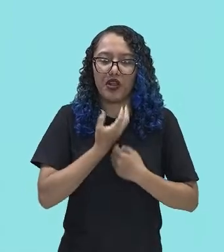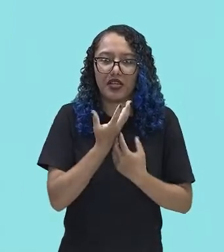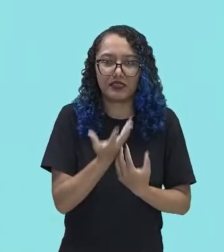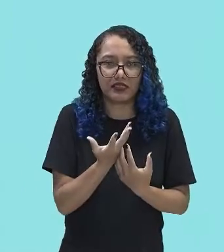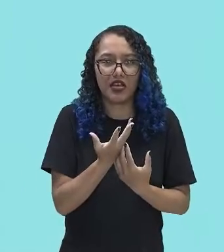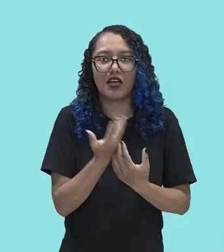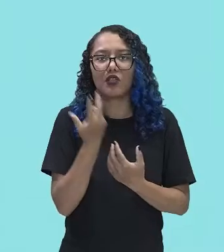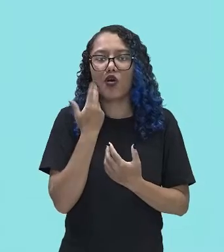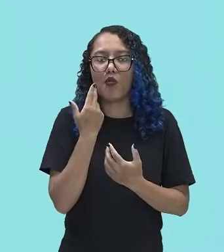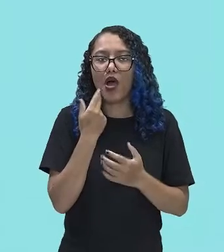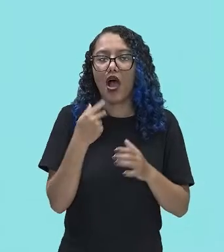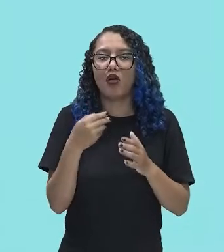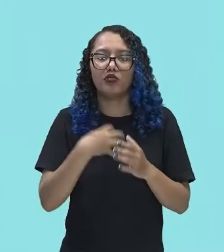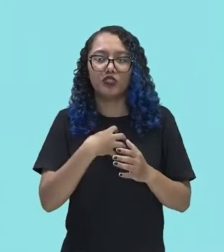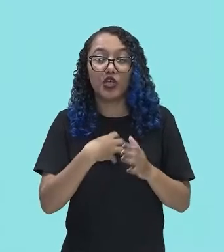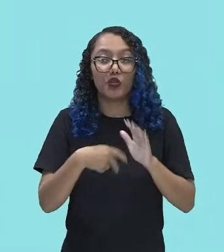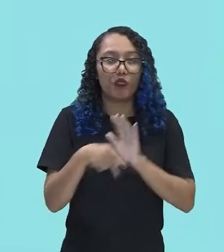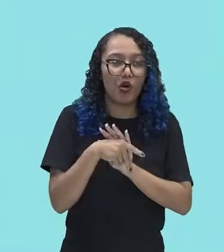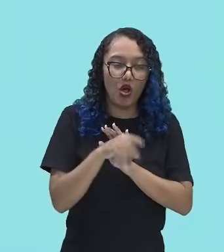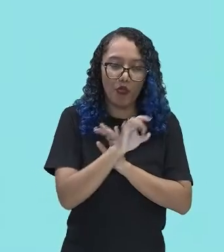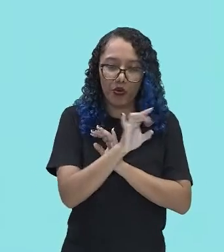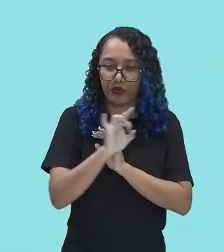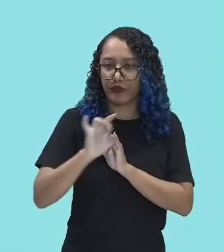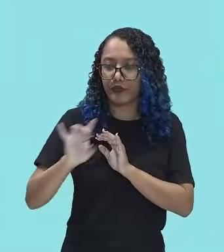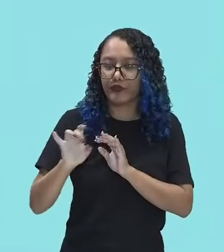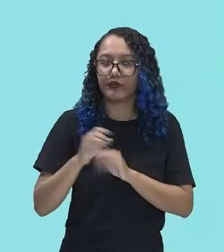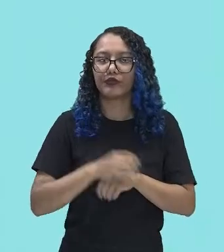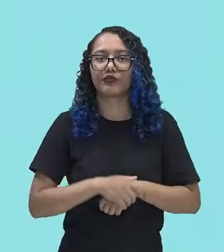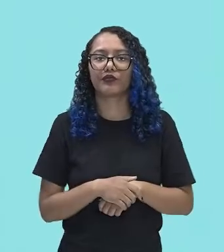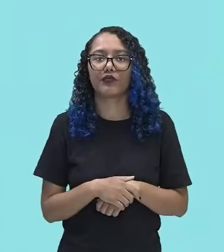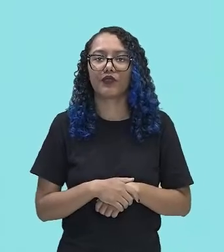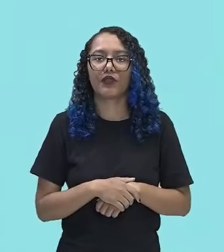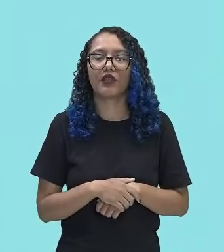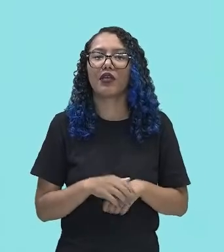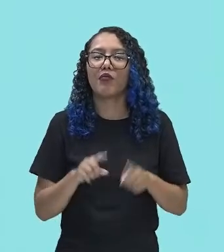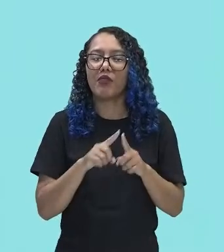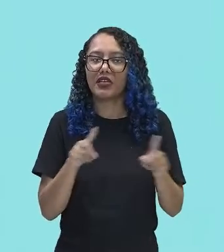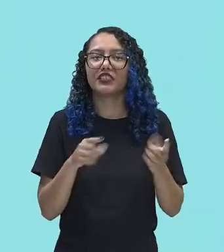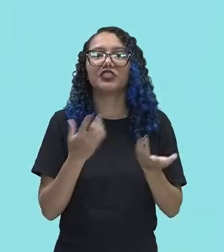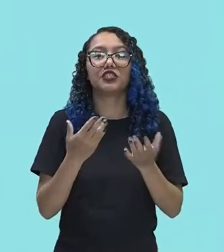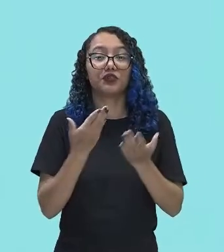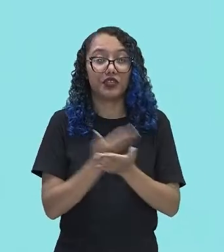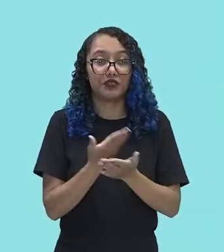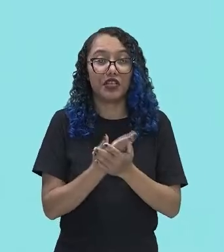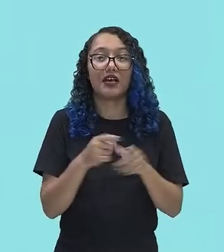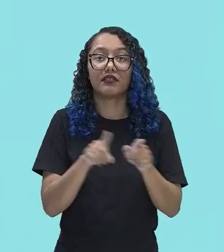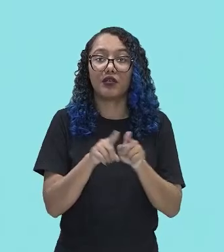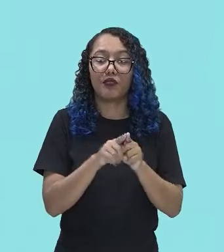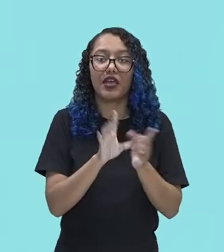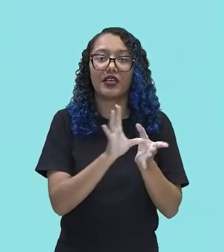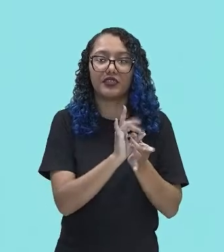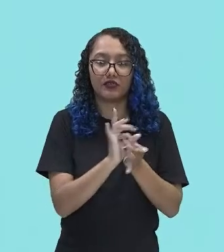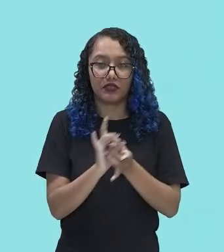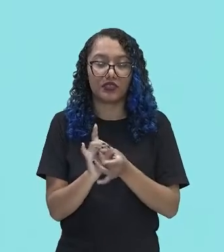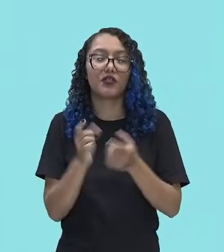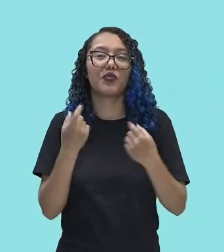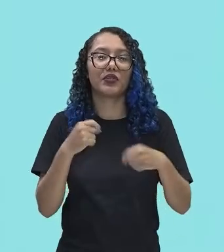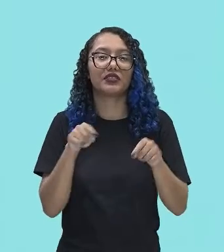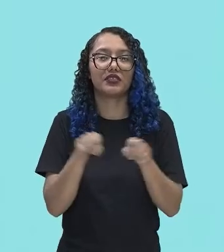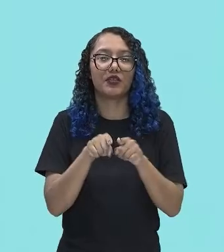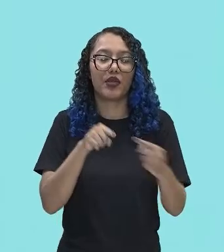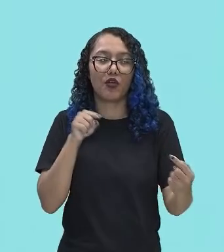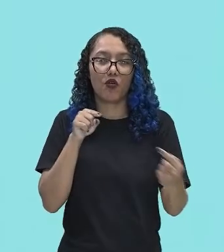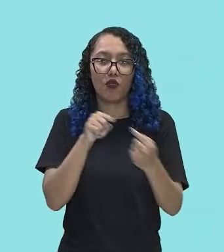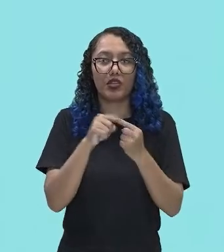falando aqui, né? A gente está vendo sobre variação, a gente vai ver aí sobre cada situação pede uma forma de se